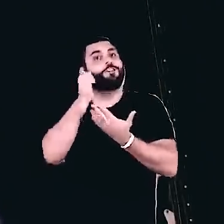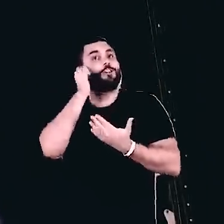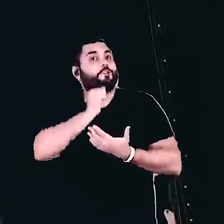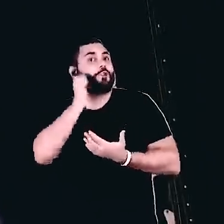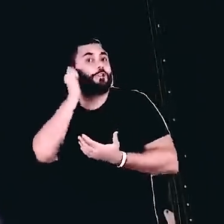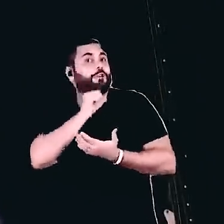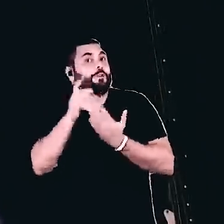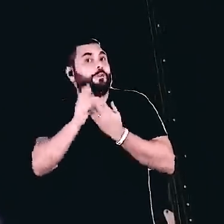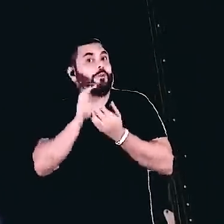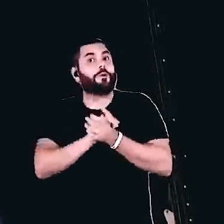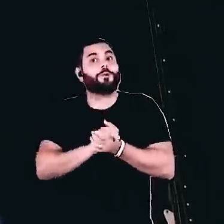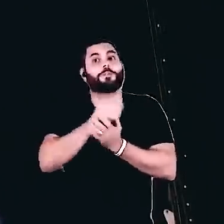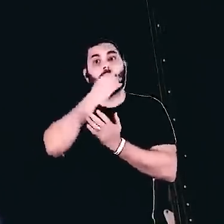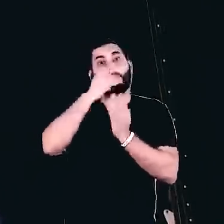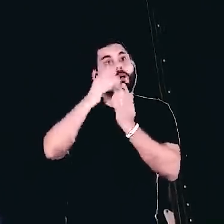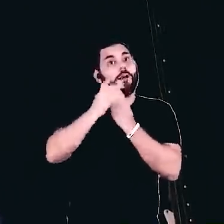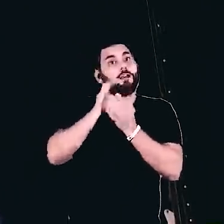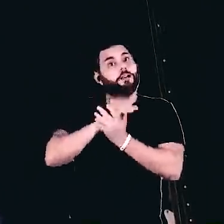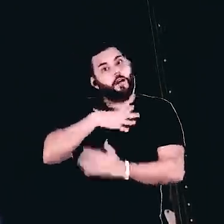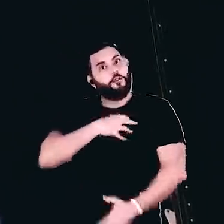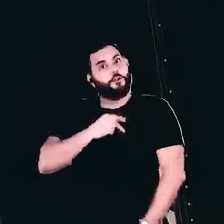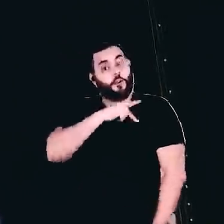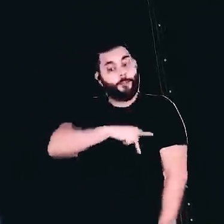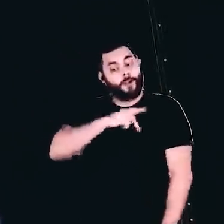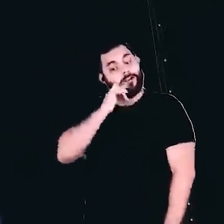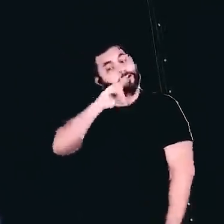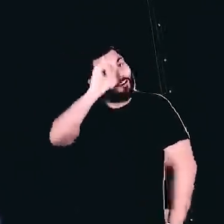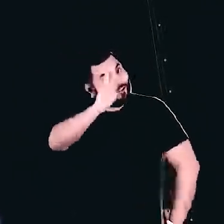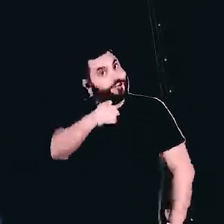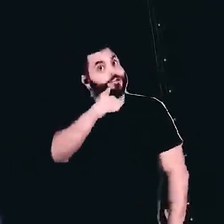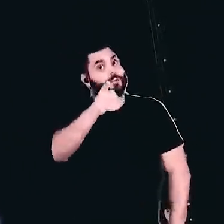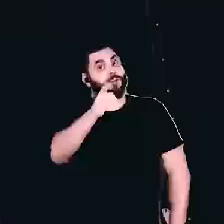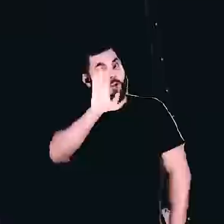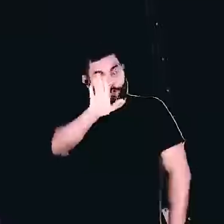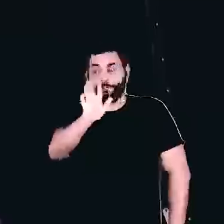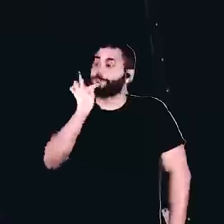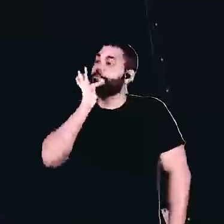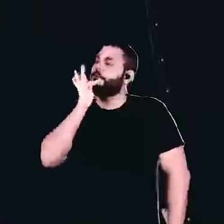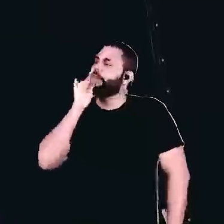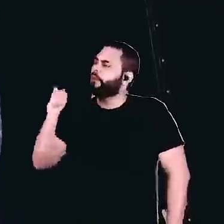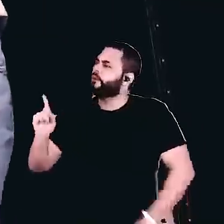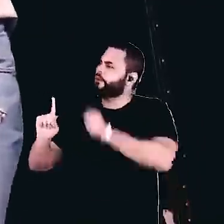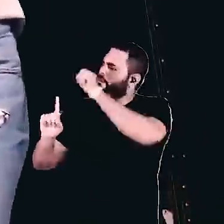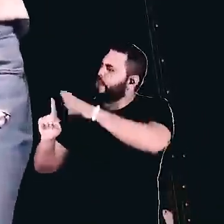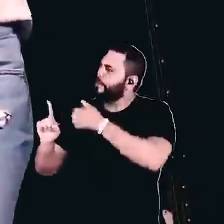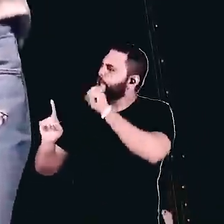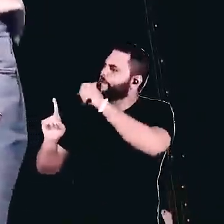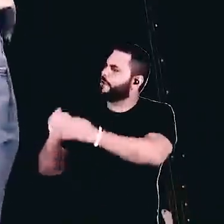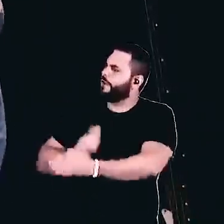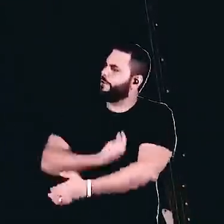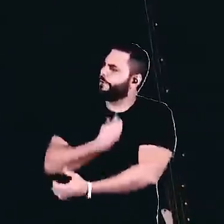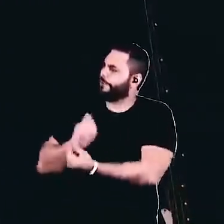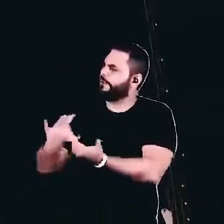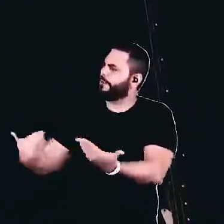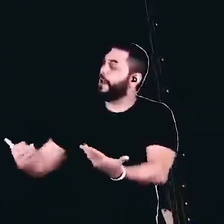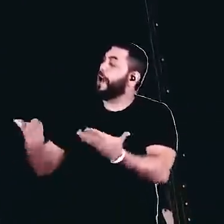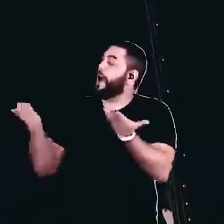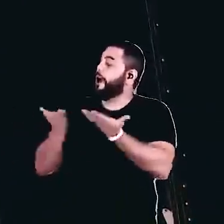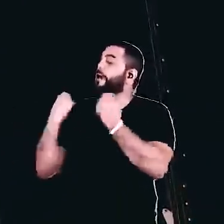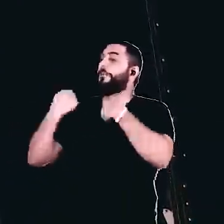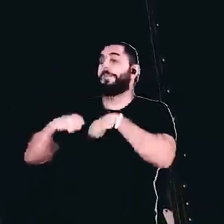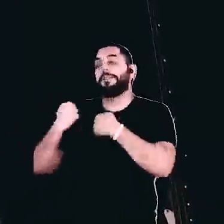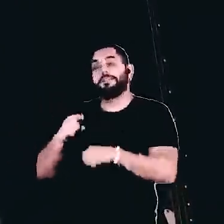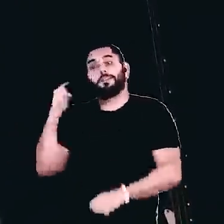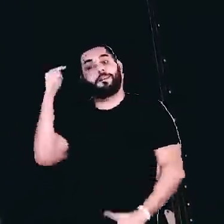com os seus filhos. Foi isso que Paulo disse. Paulo disse assim: olha, Filemão, tu já é uma bênção na vida de tanta gente, agora está na hora de tu ser na